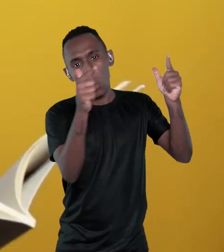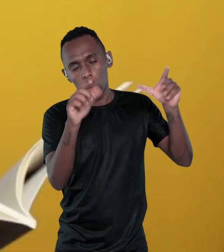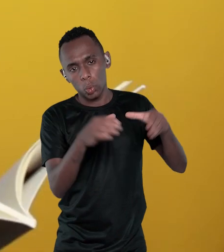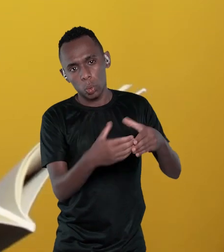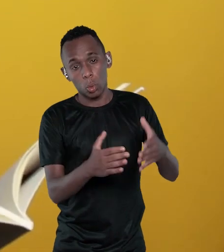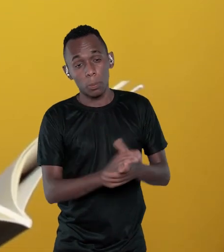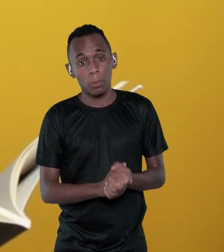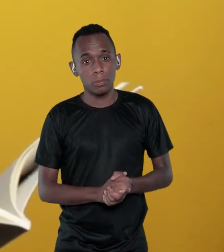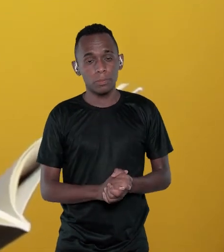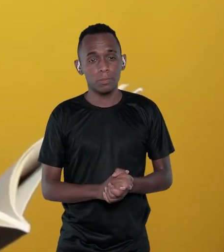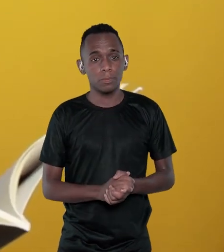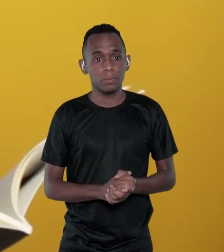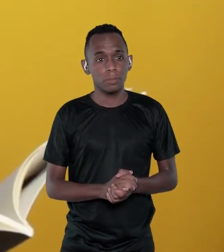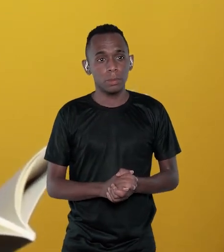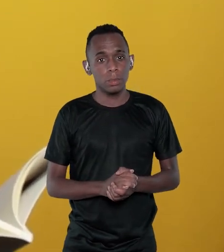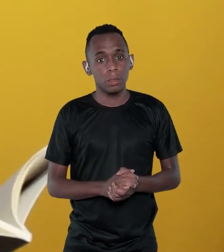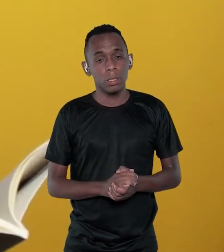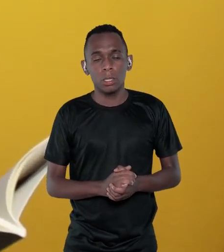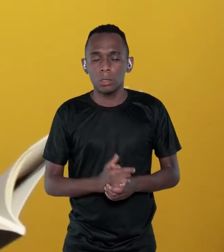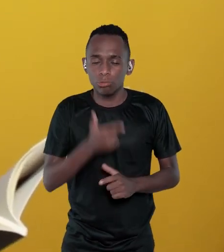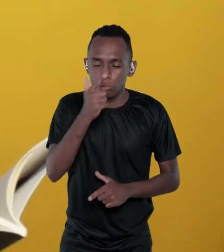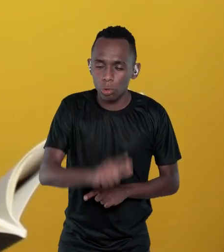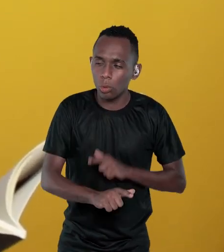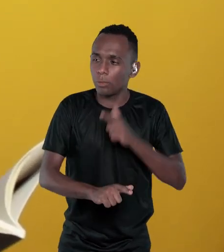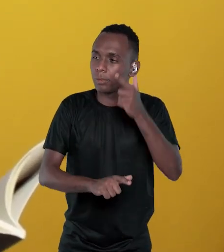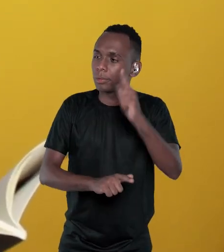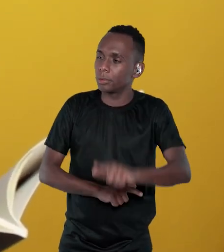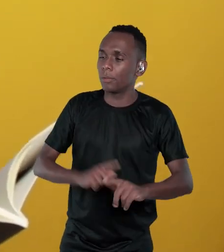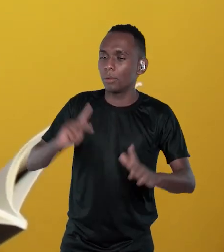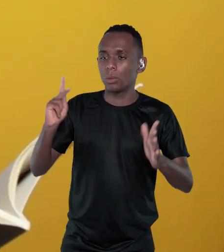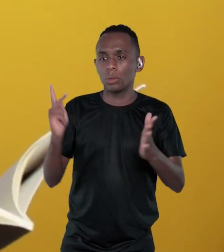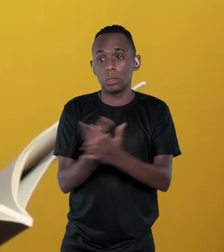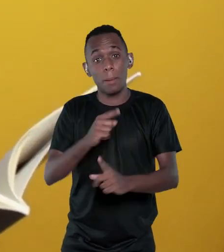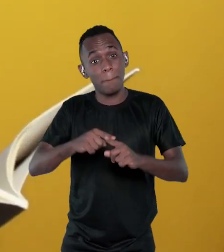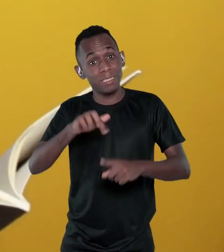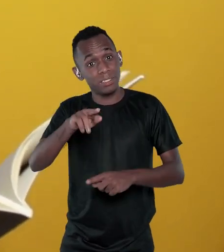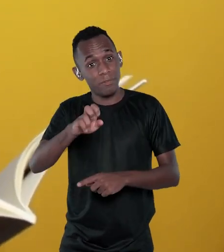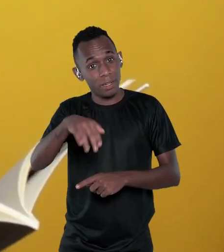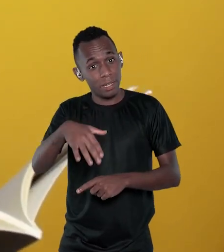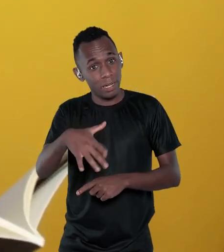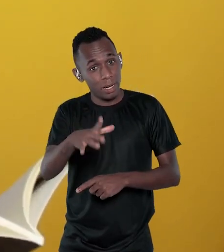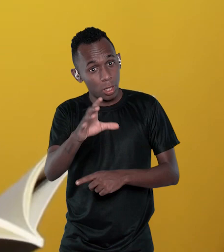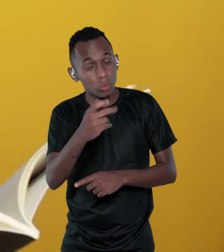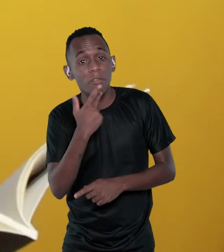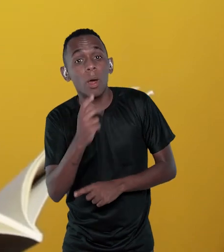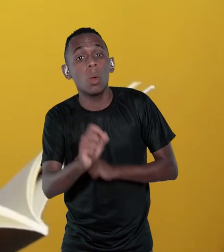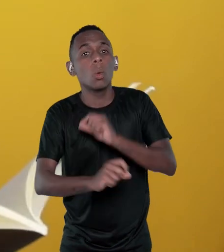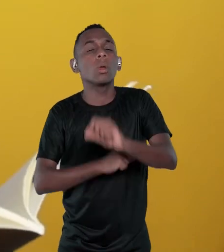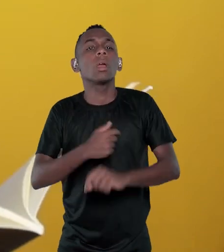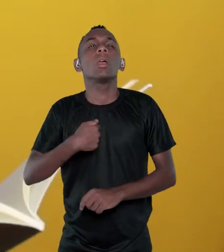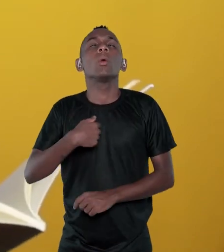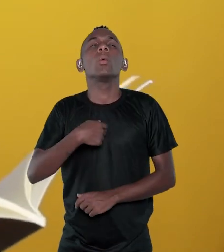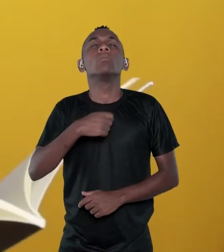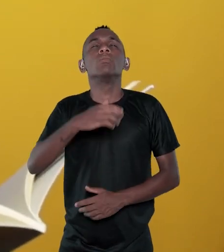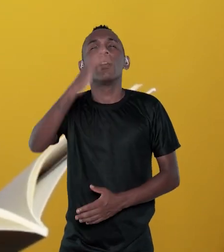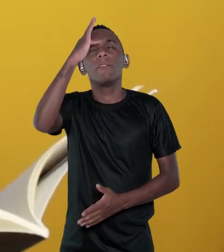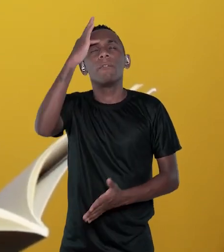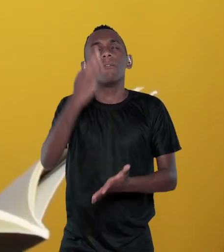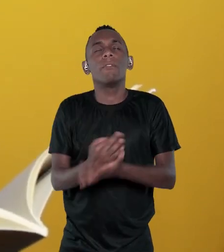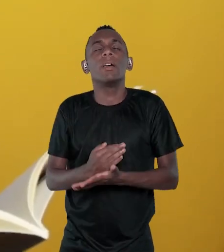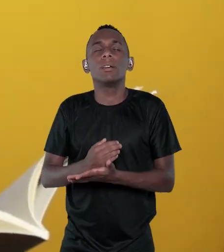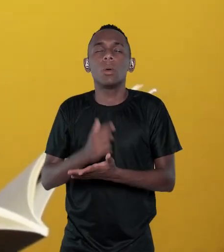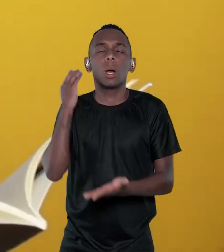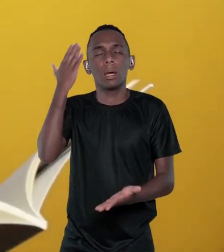que ceifaram a nossa progressão com medo da evolução. Tudo continua a se repetir, mas, como disse